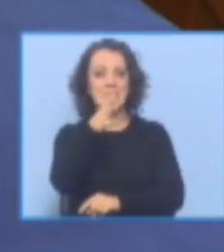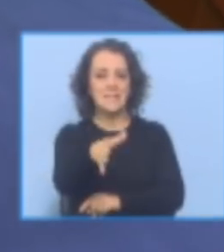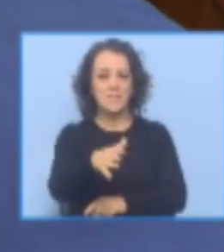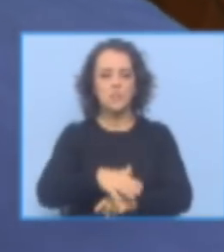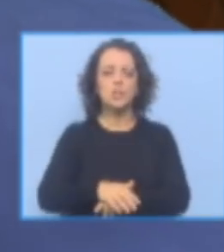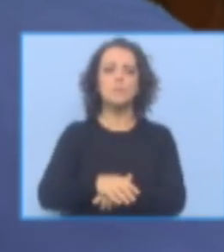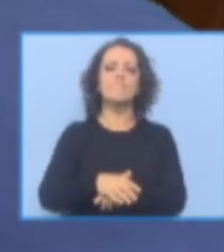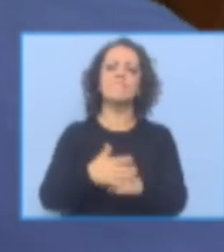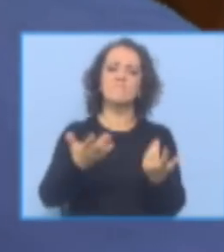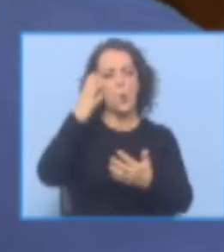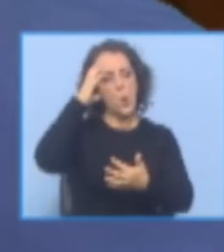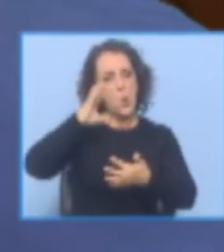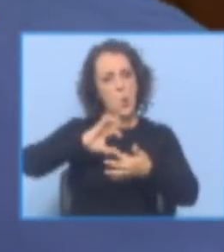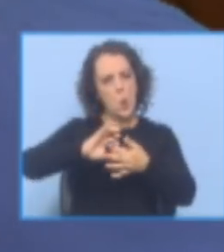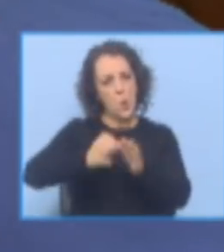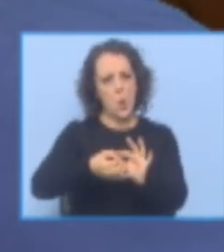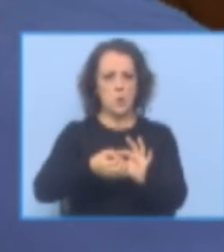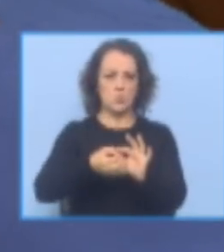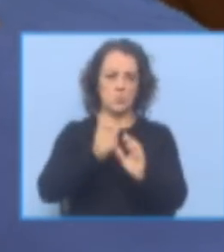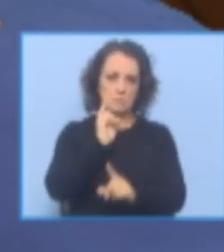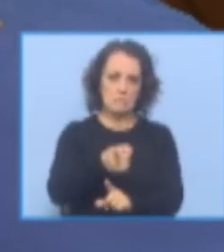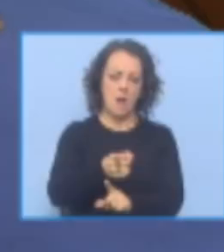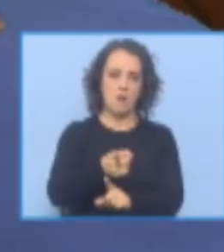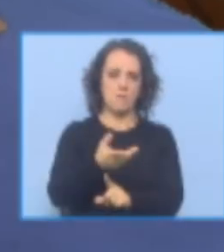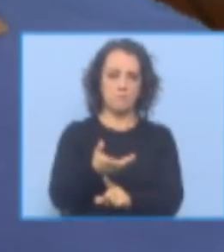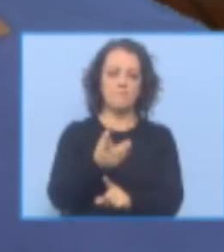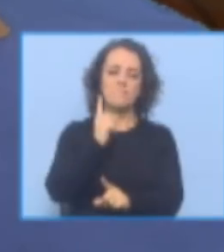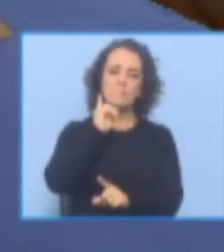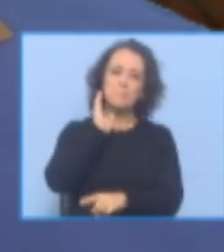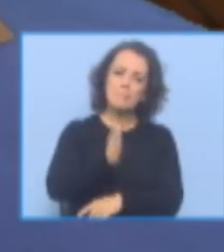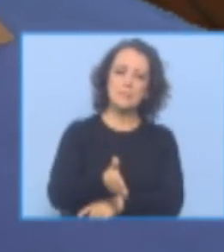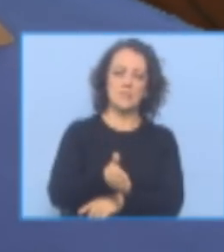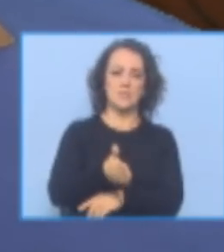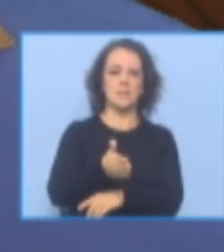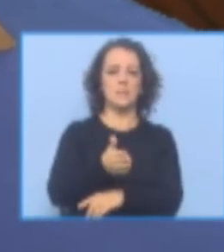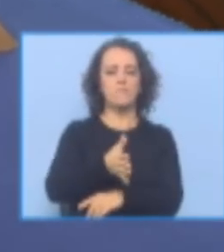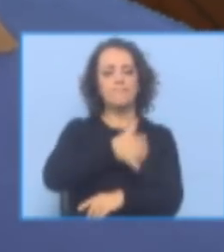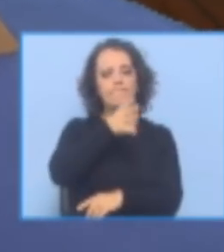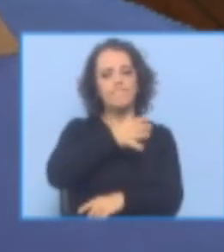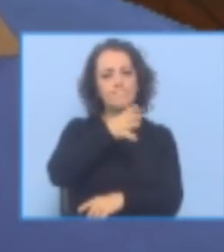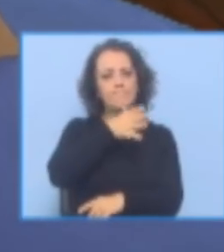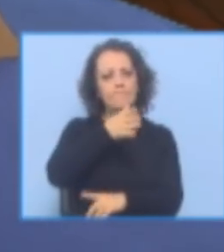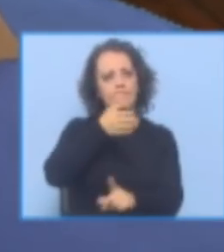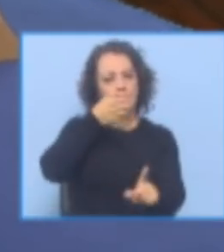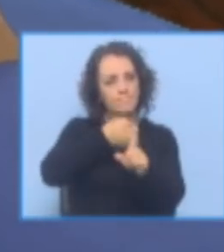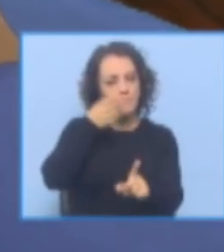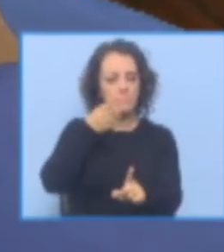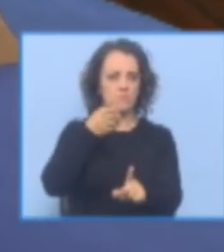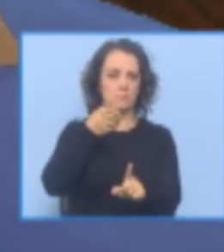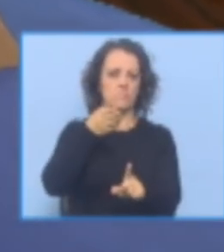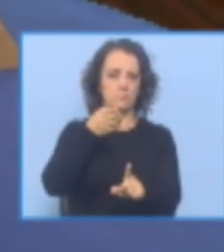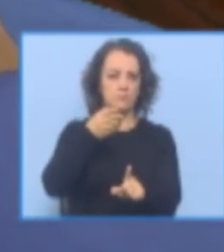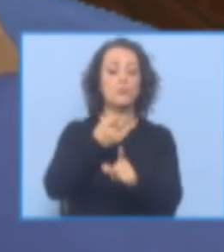sobre a coerência, e chama a atenção para a necessidade de coerência, porque isso